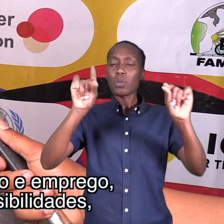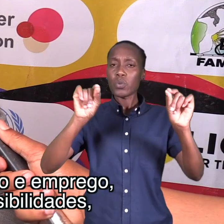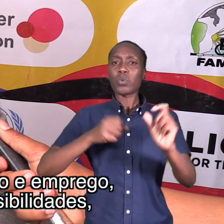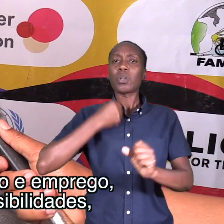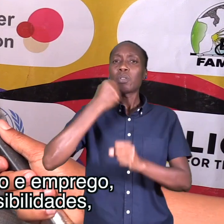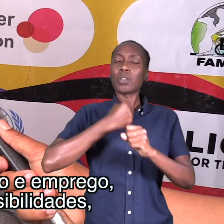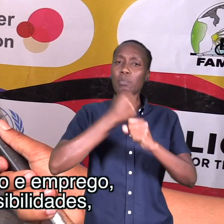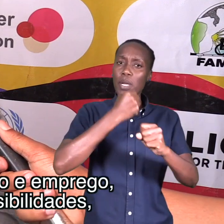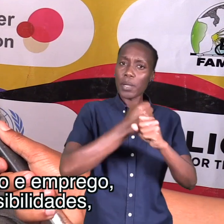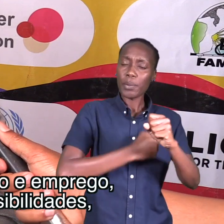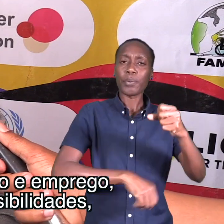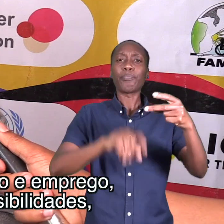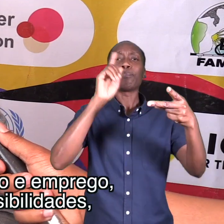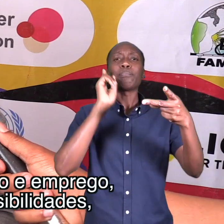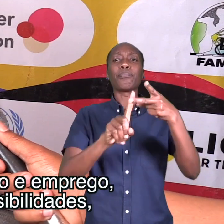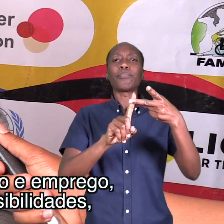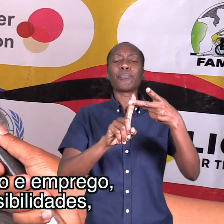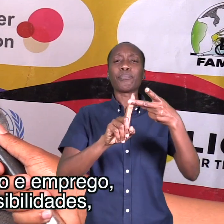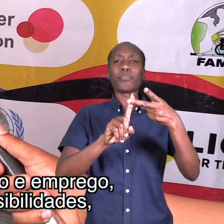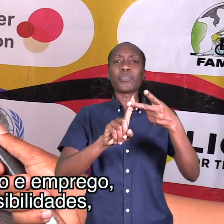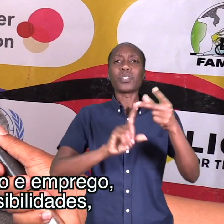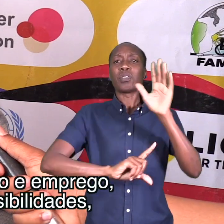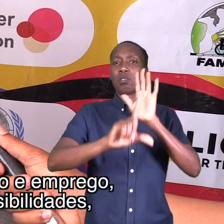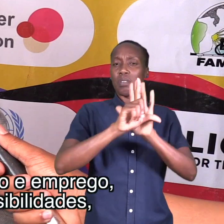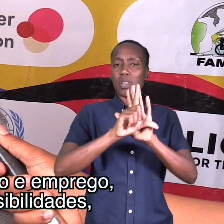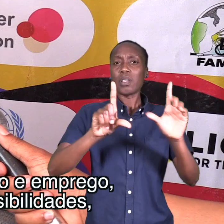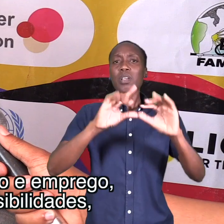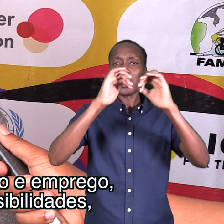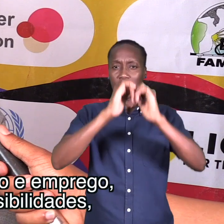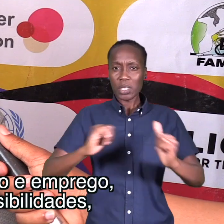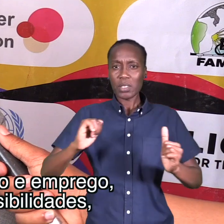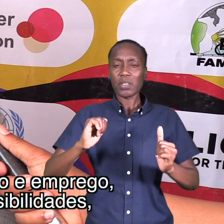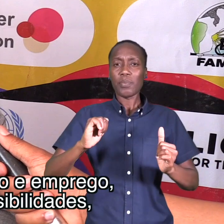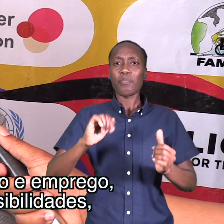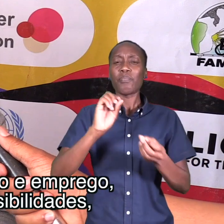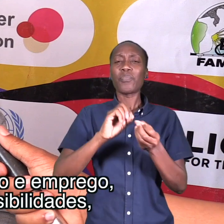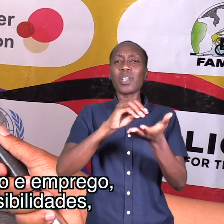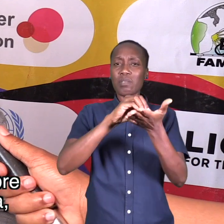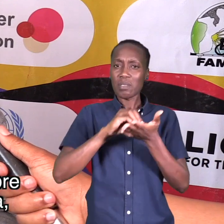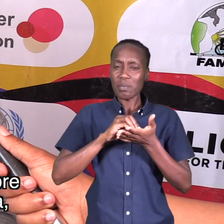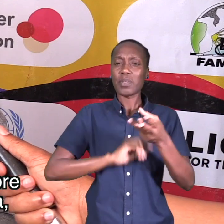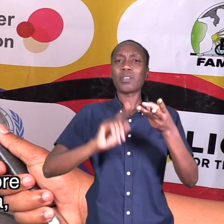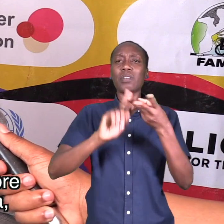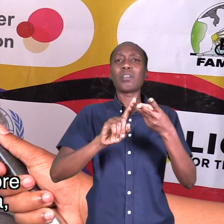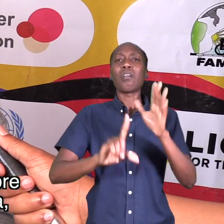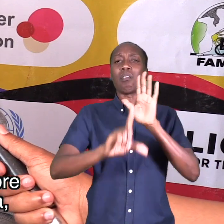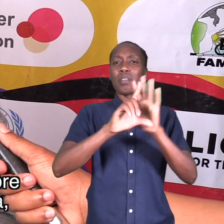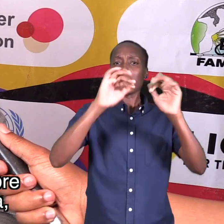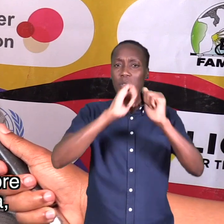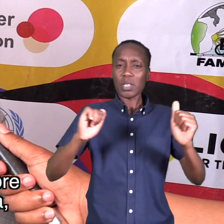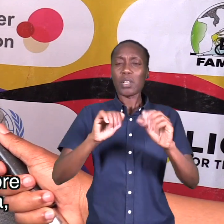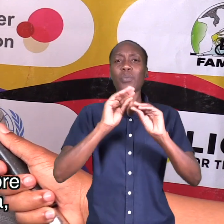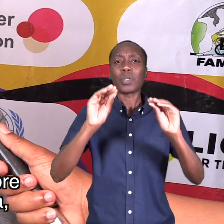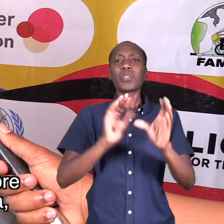sobre trabalho e emprego, leis específicas sobre acessibilidades, leis específicas